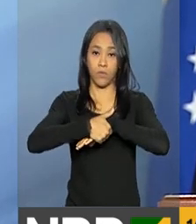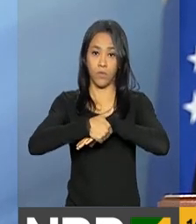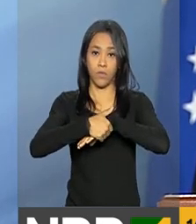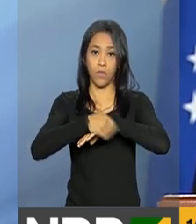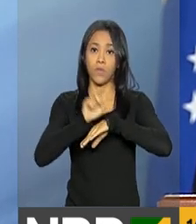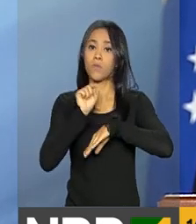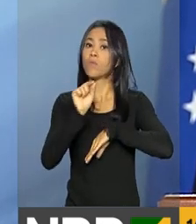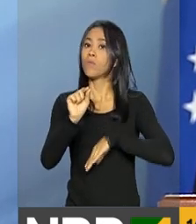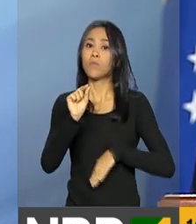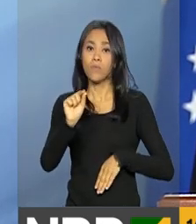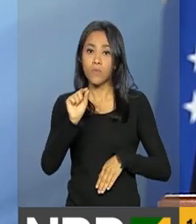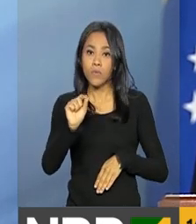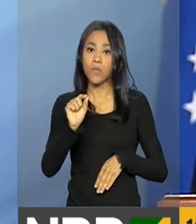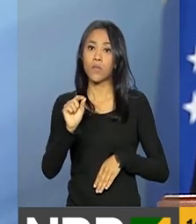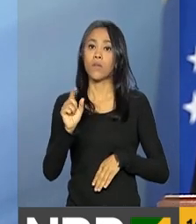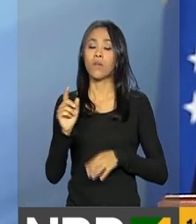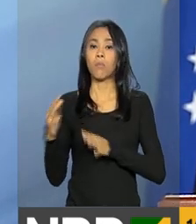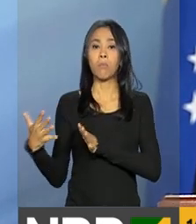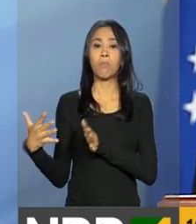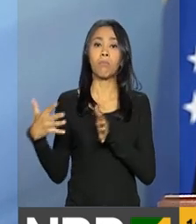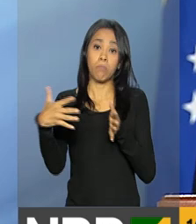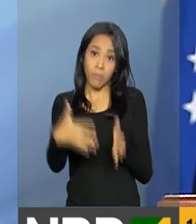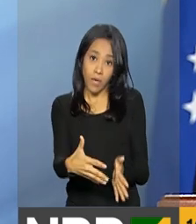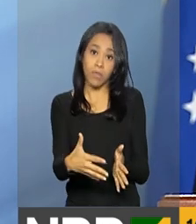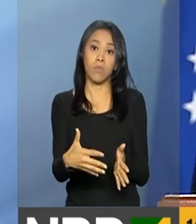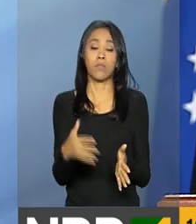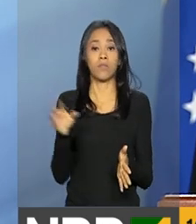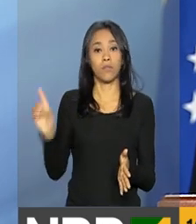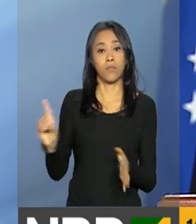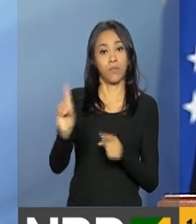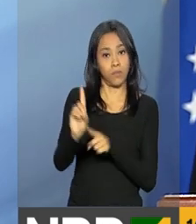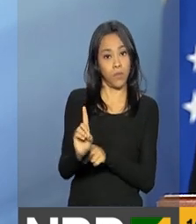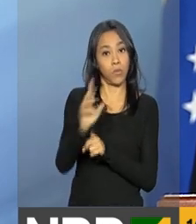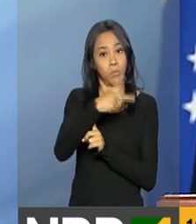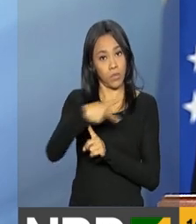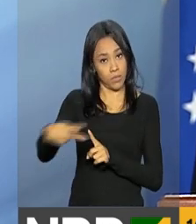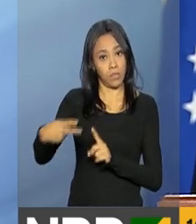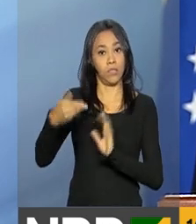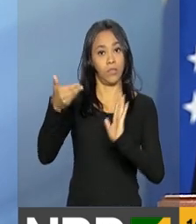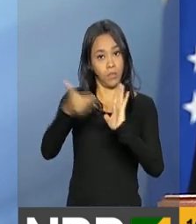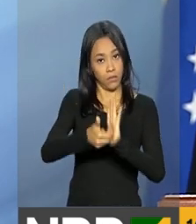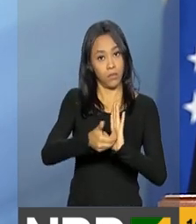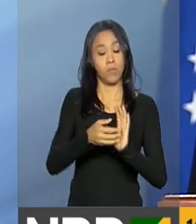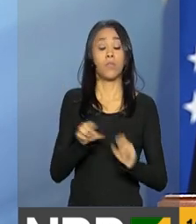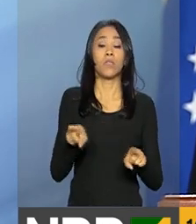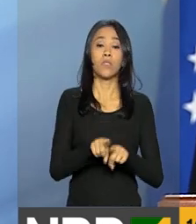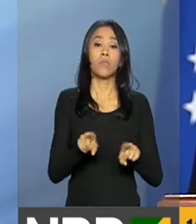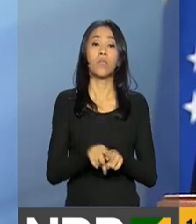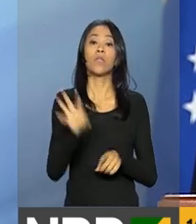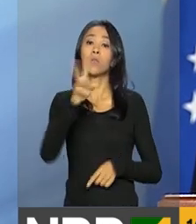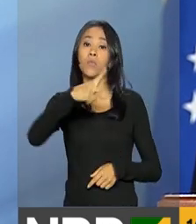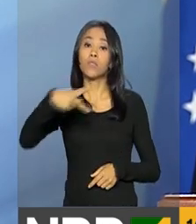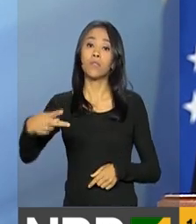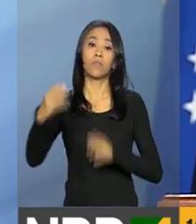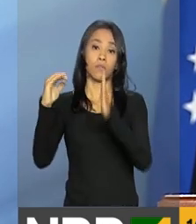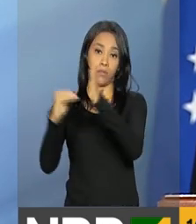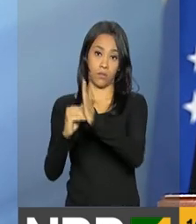com uma participação muito expressiva do presidente Rodrigo Maia e do presidente Eunício